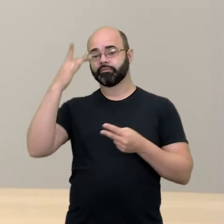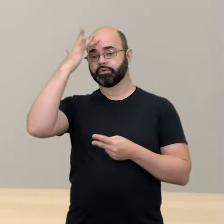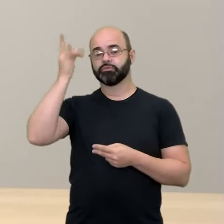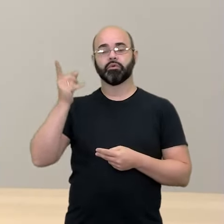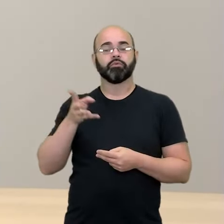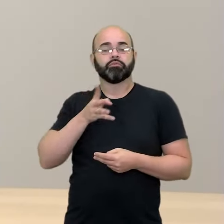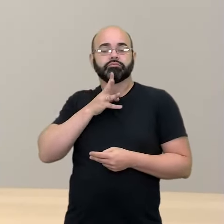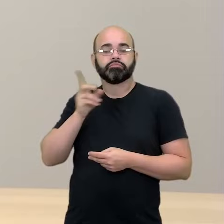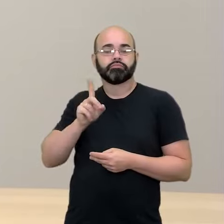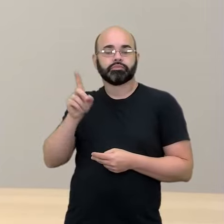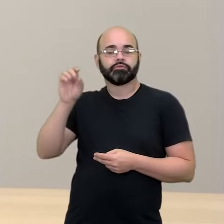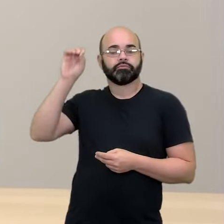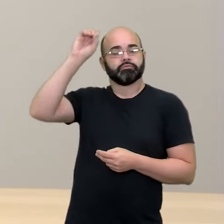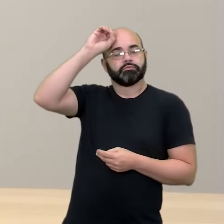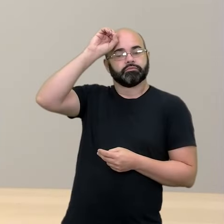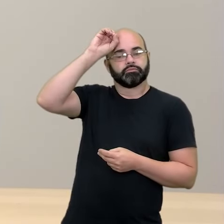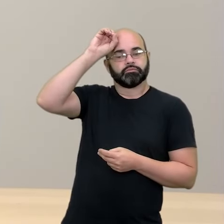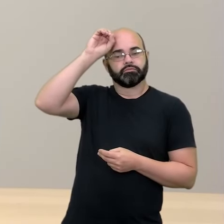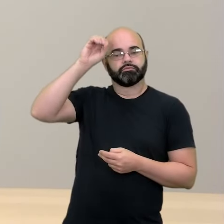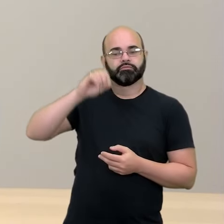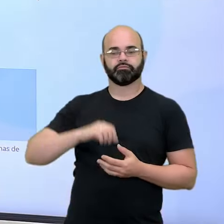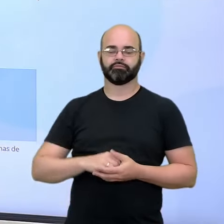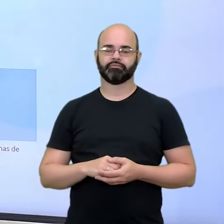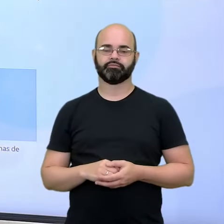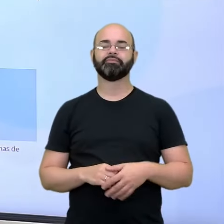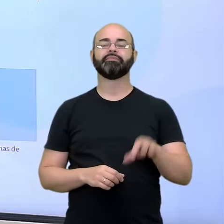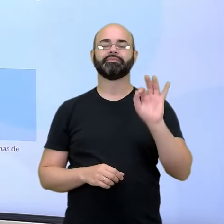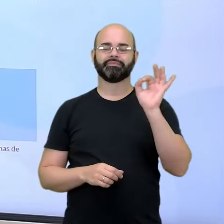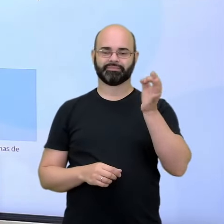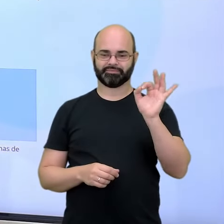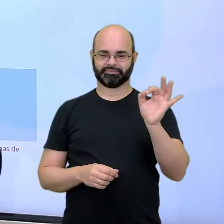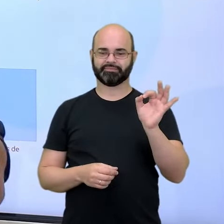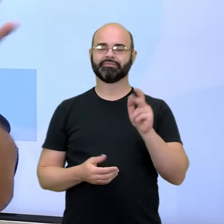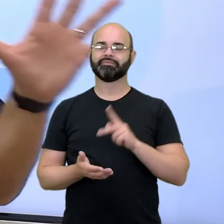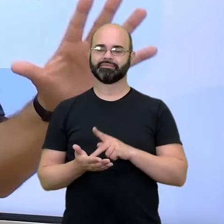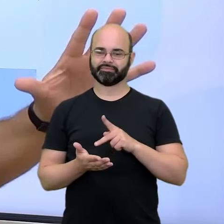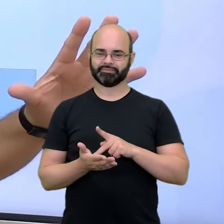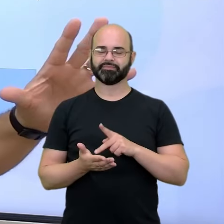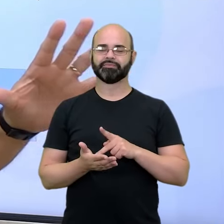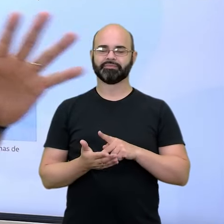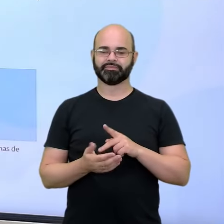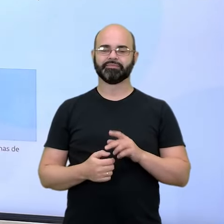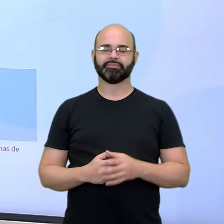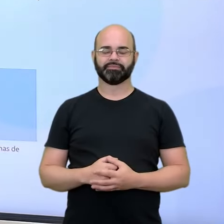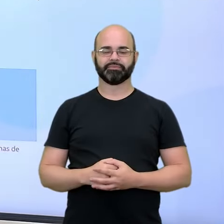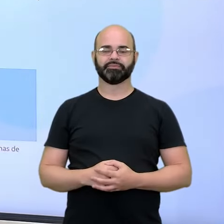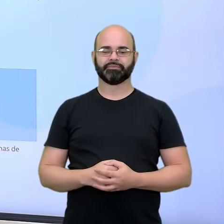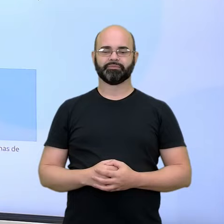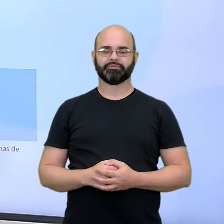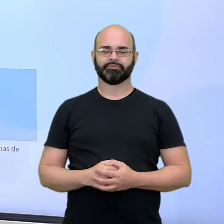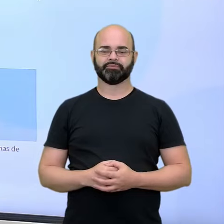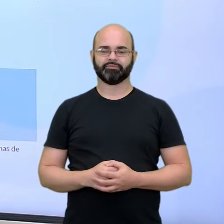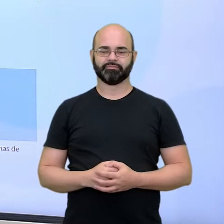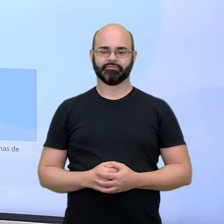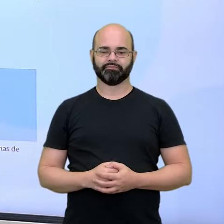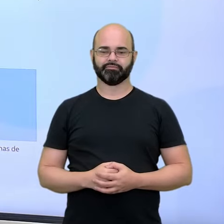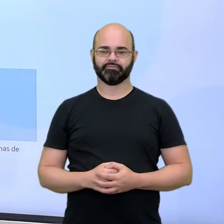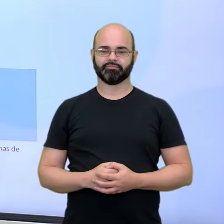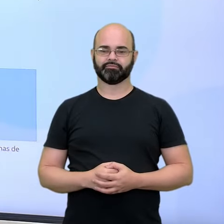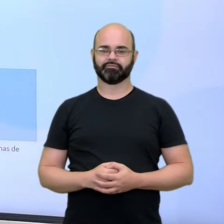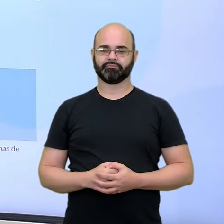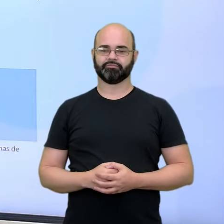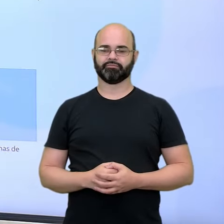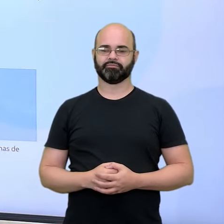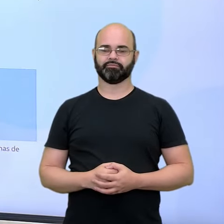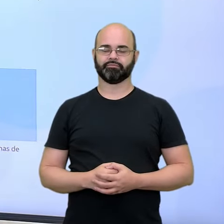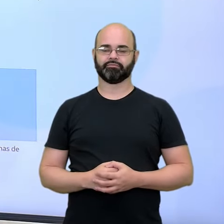alguma coisa, como uma determinada coisa. Exatamente. Então vamos usar isso como norte. A gente vai usar isso como norte, professora. Porque assim, o que é